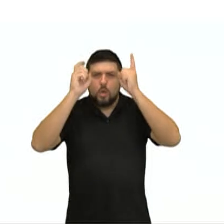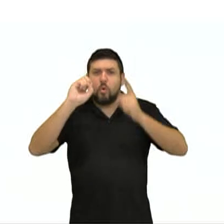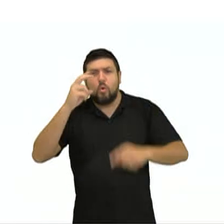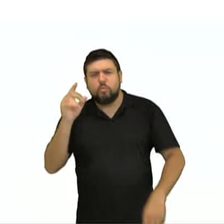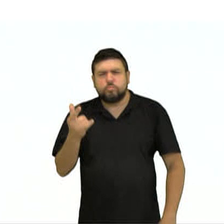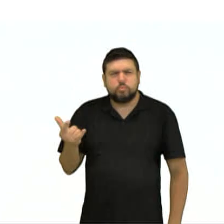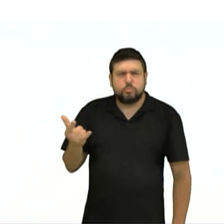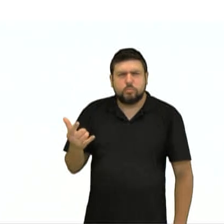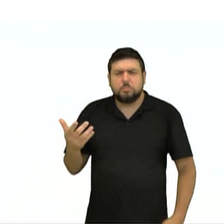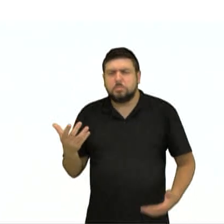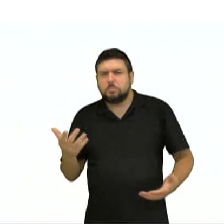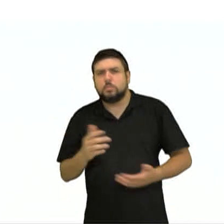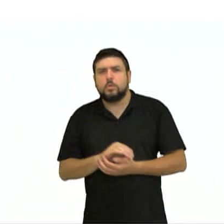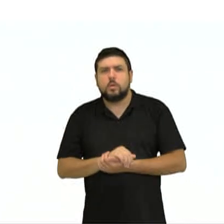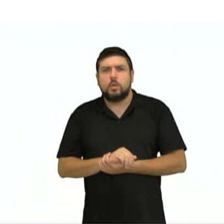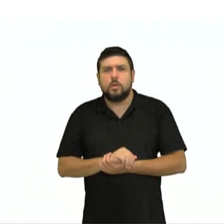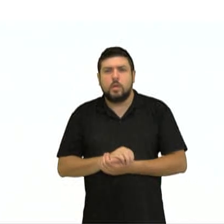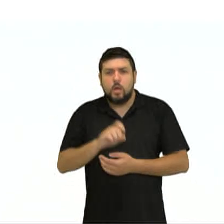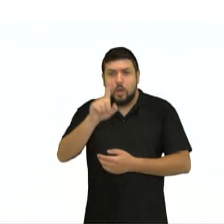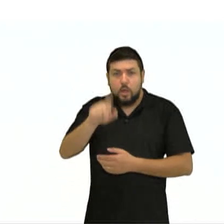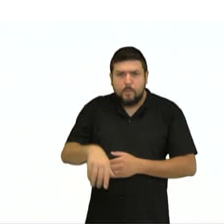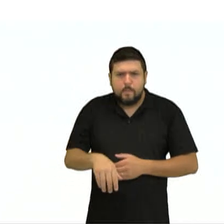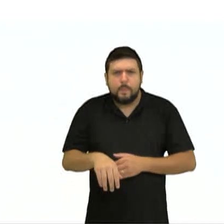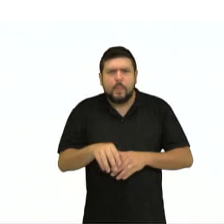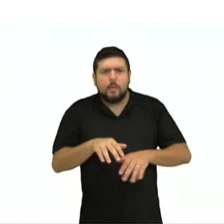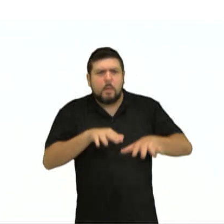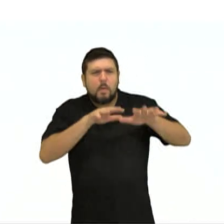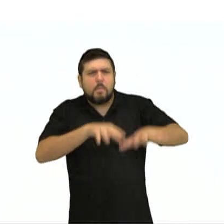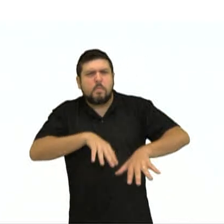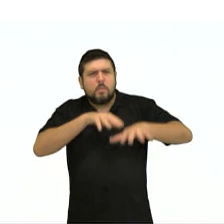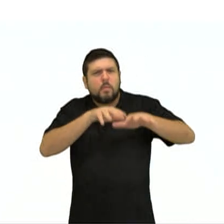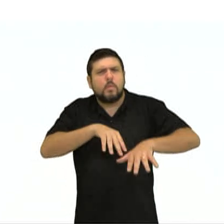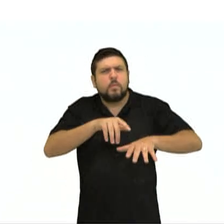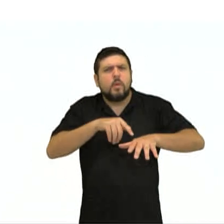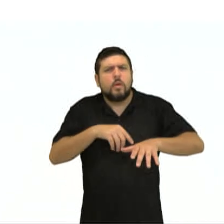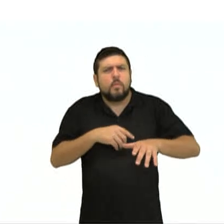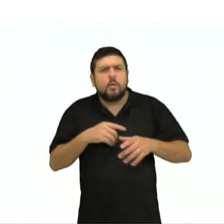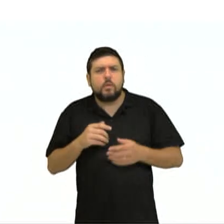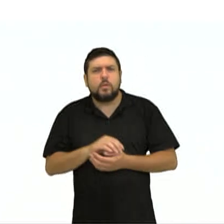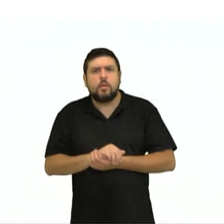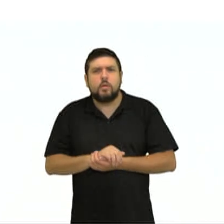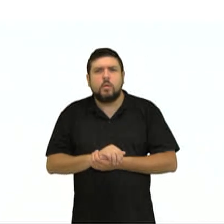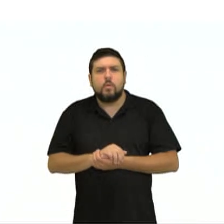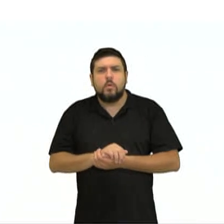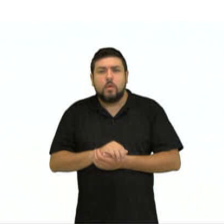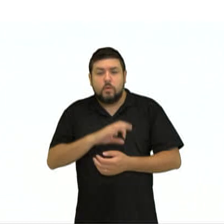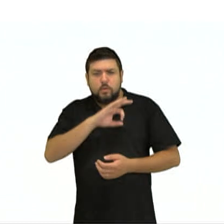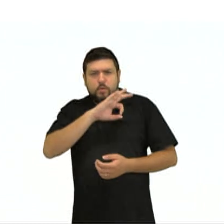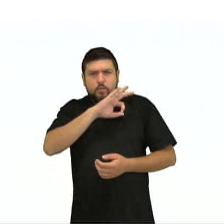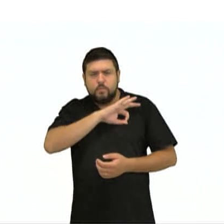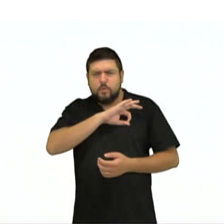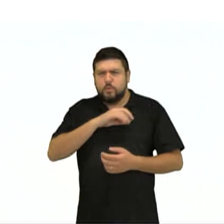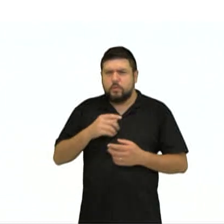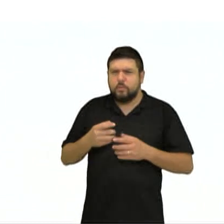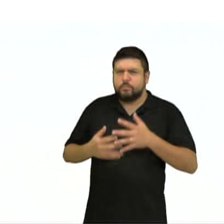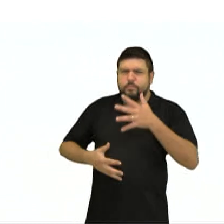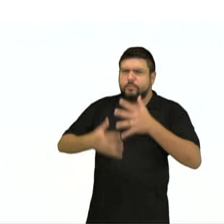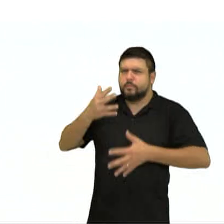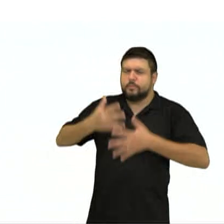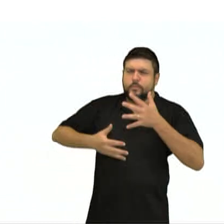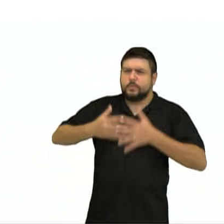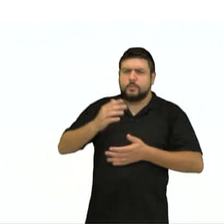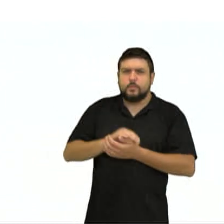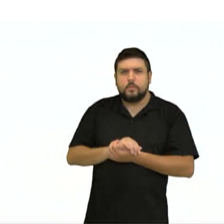protesto de decisões judiciais contra pais divorciados. É embaraçoso, diz chefe de polícia. Batman invade Palácio